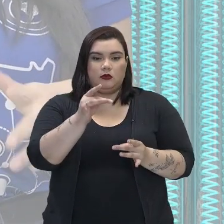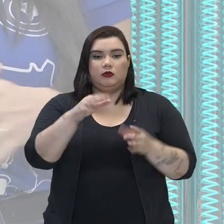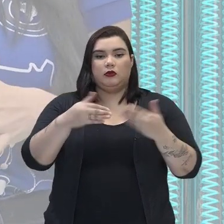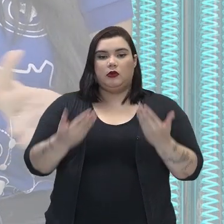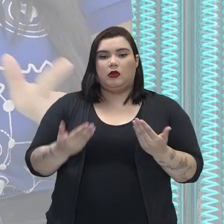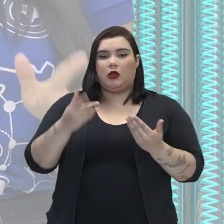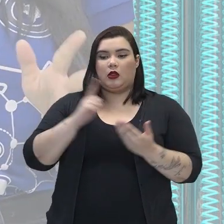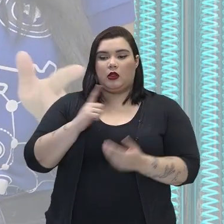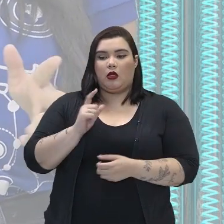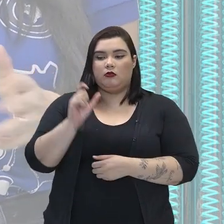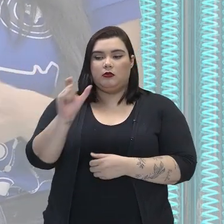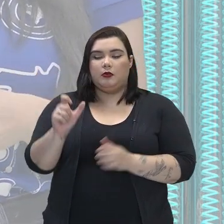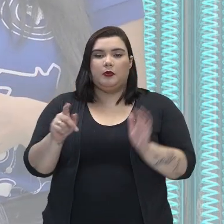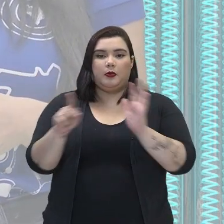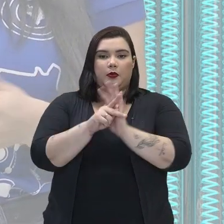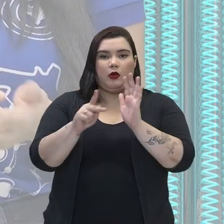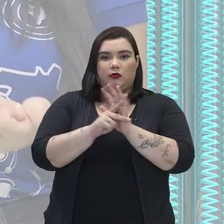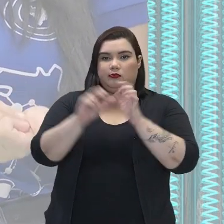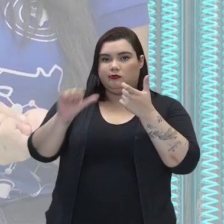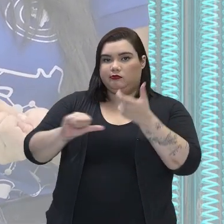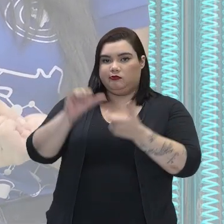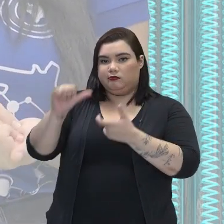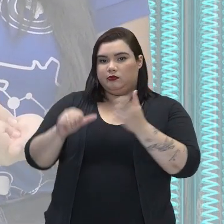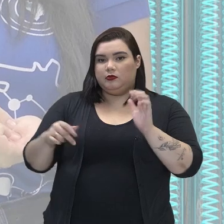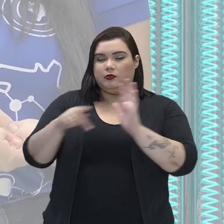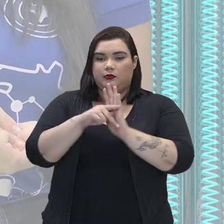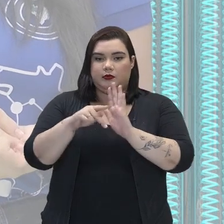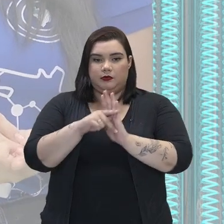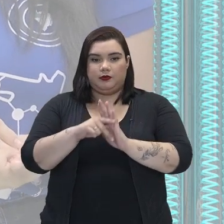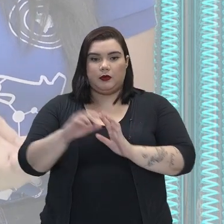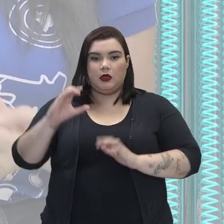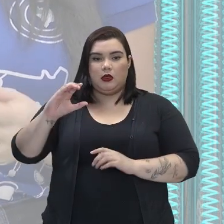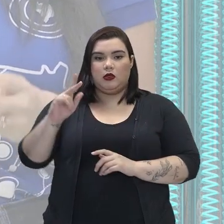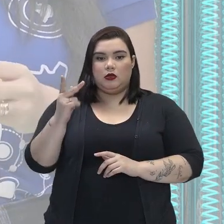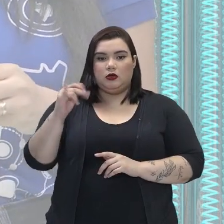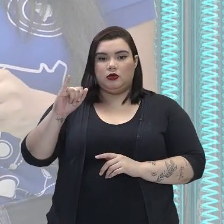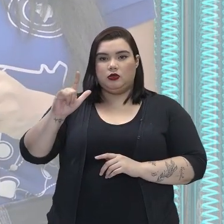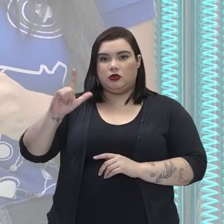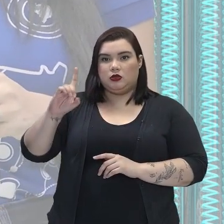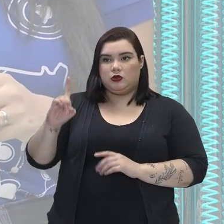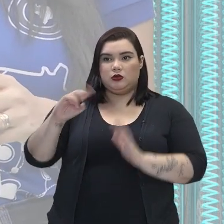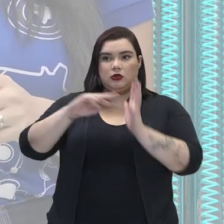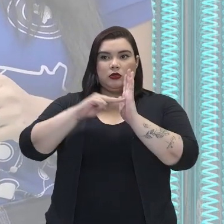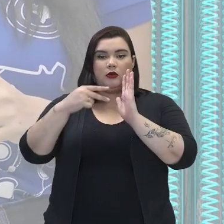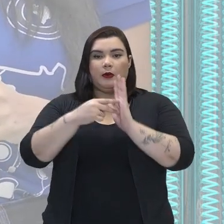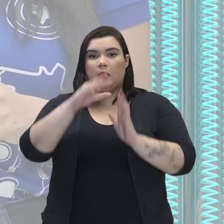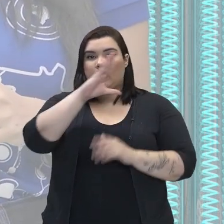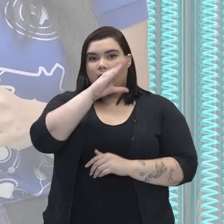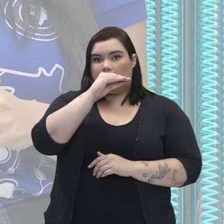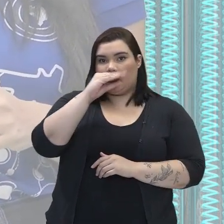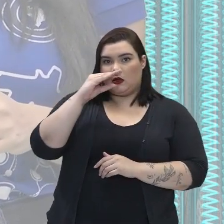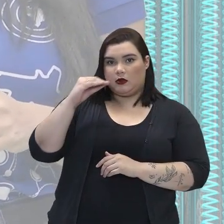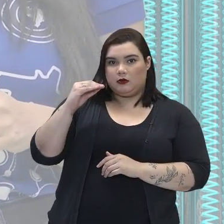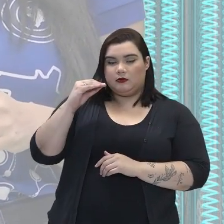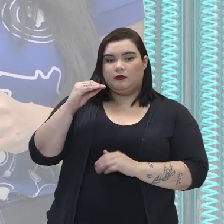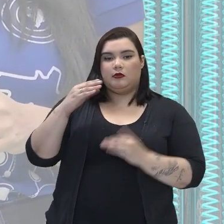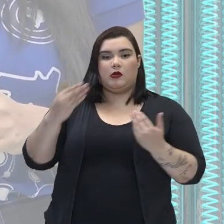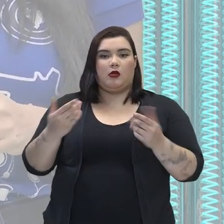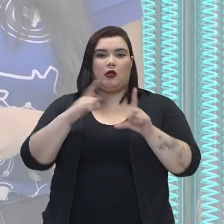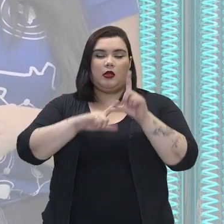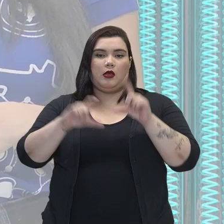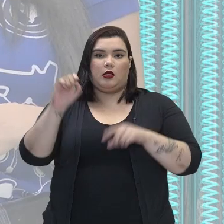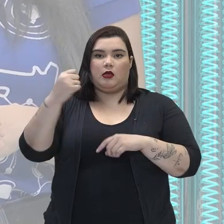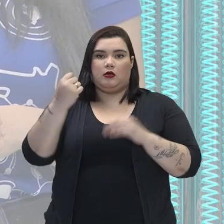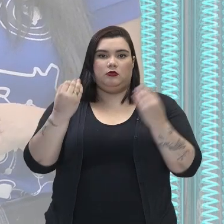que têm a sua própria forma de escrita, né? Child é criança, então crianças eu não vou colocar o S porque já